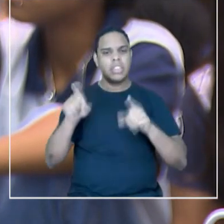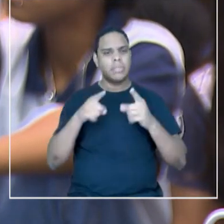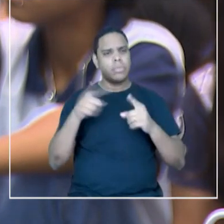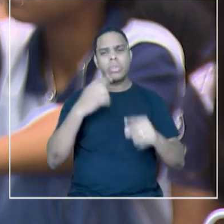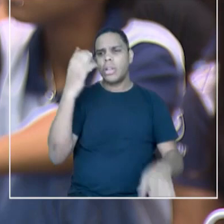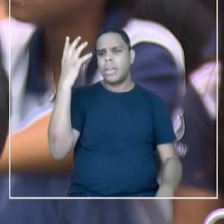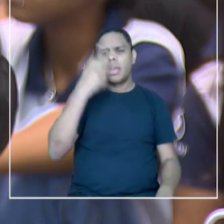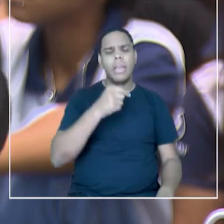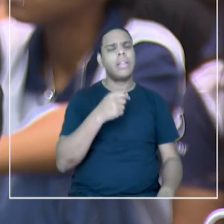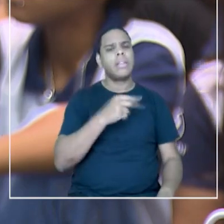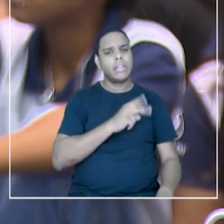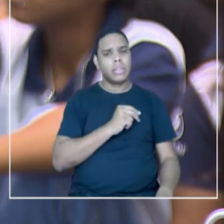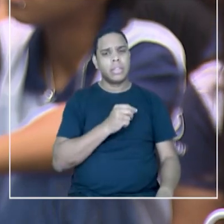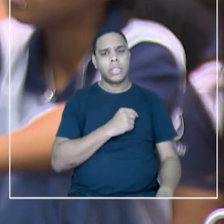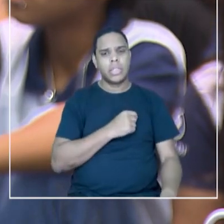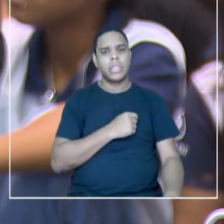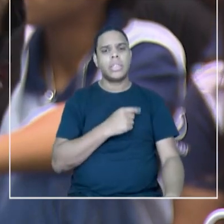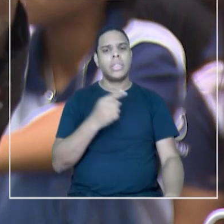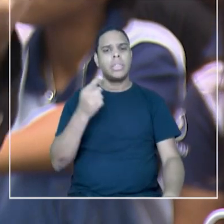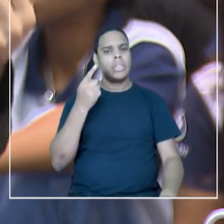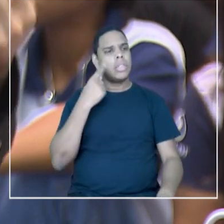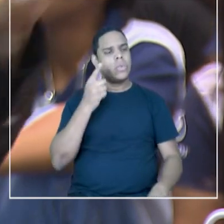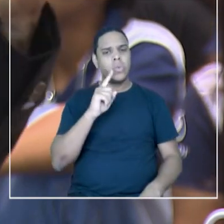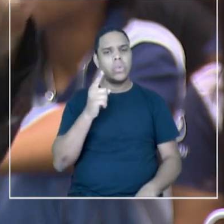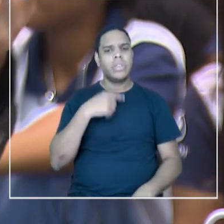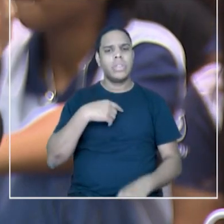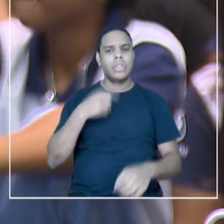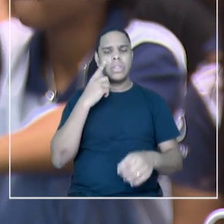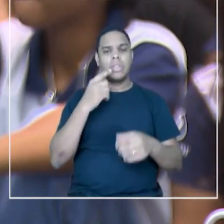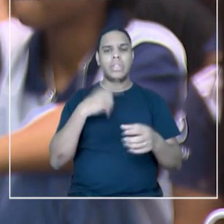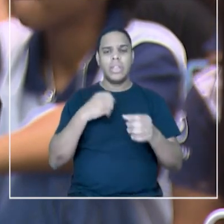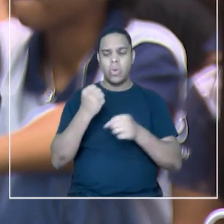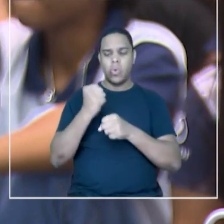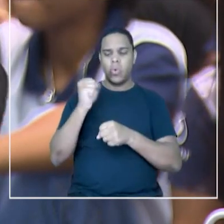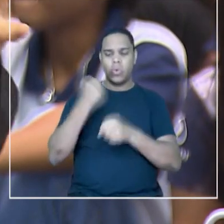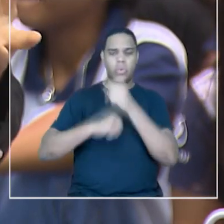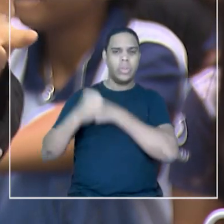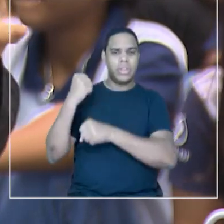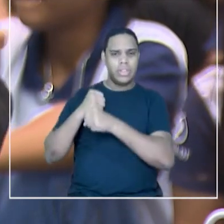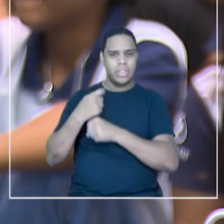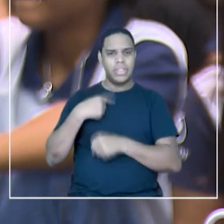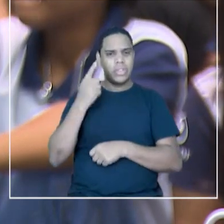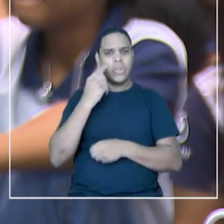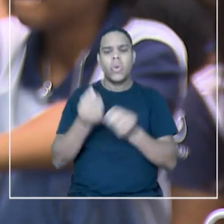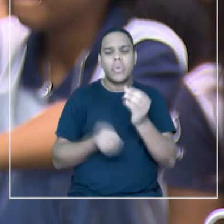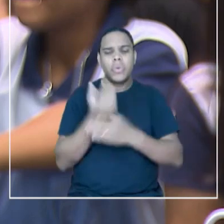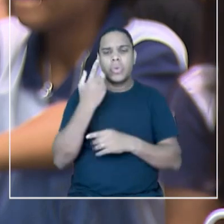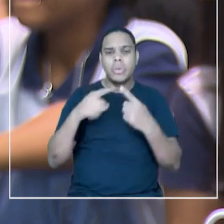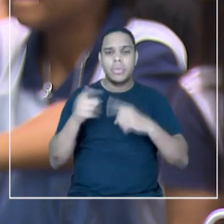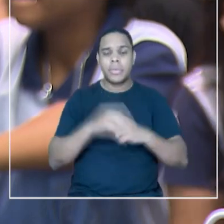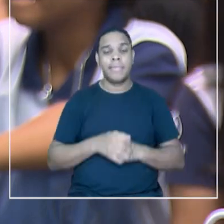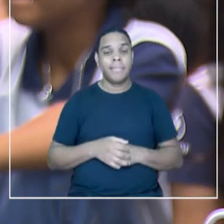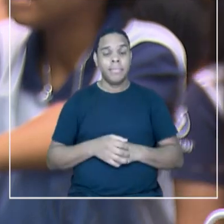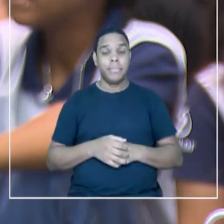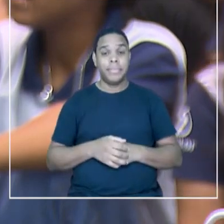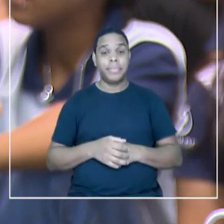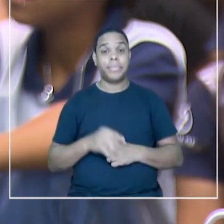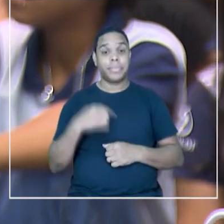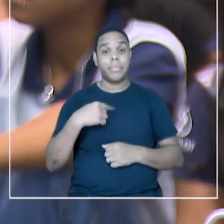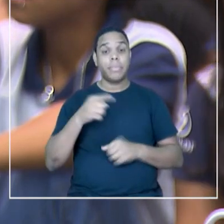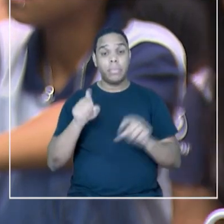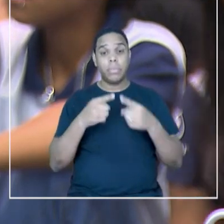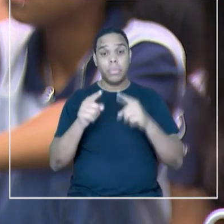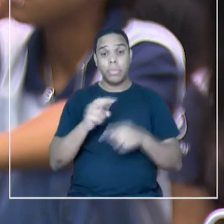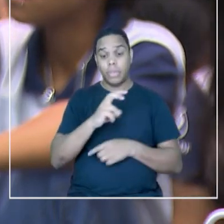linda! Eu não lembro de ter ouvido ela quando eu estava lá na aldeia 8 anos atrás. Quando é que vocês fizeram ela? Aí eles, pelo que a gente se lembra, essa aqui tem